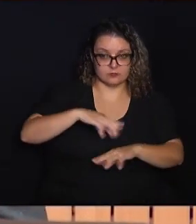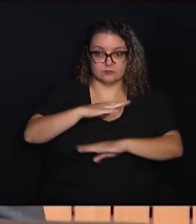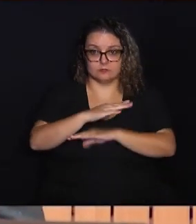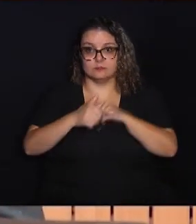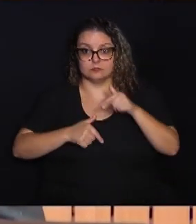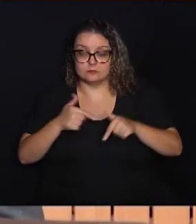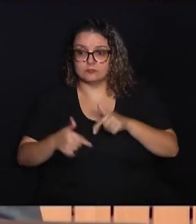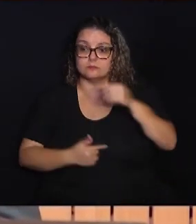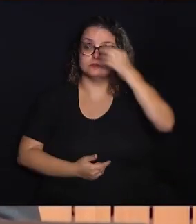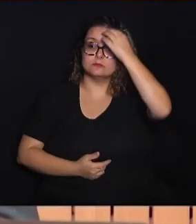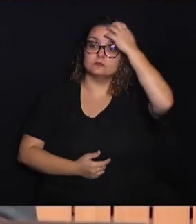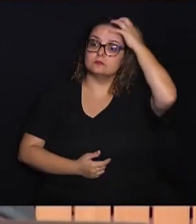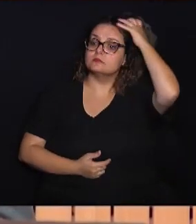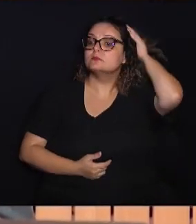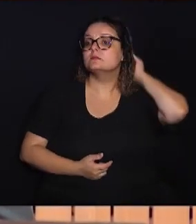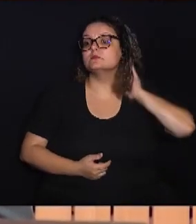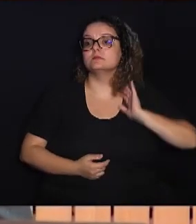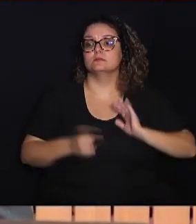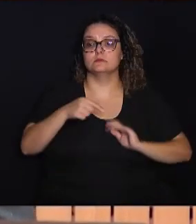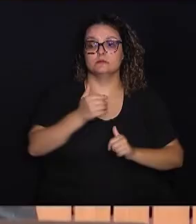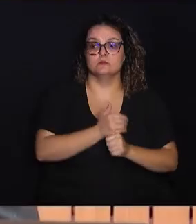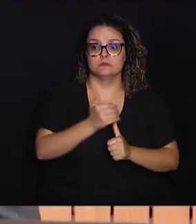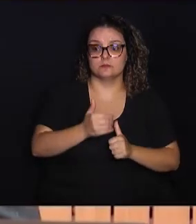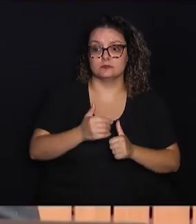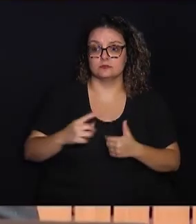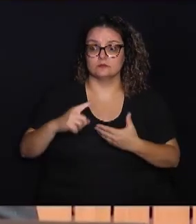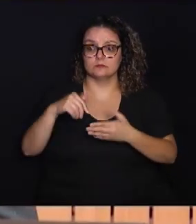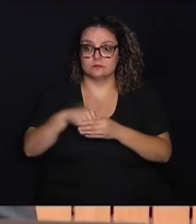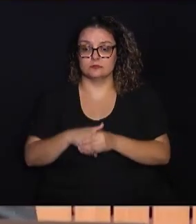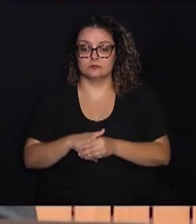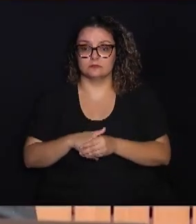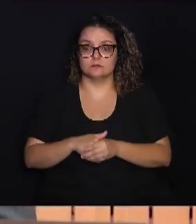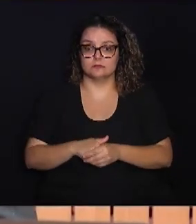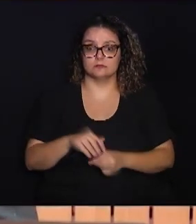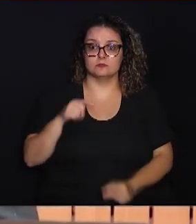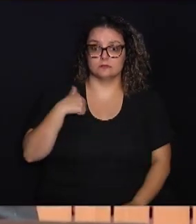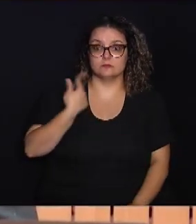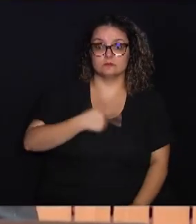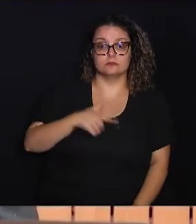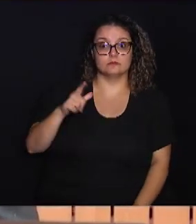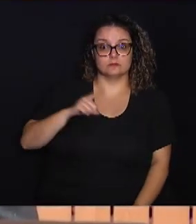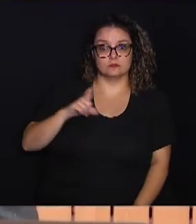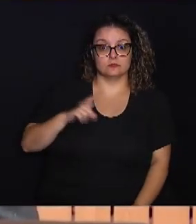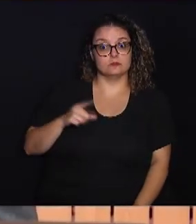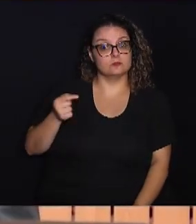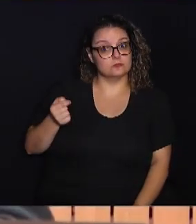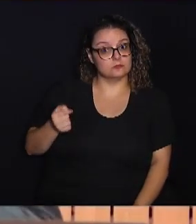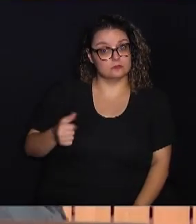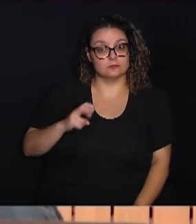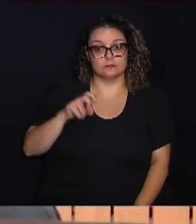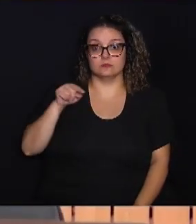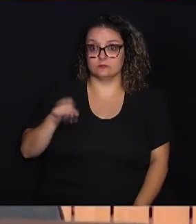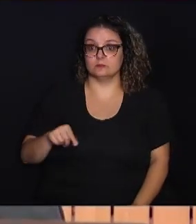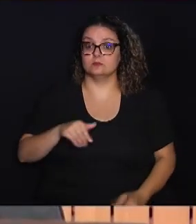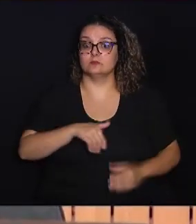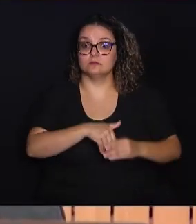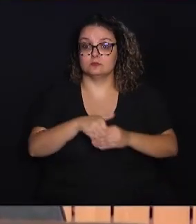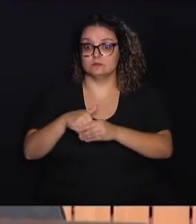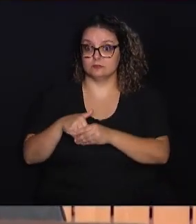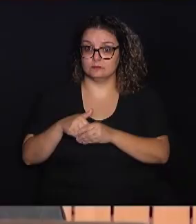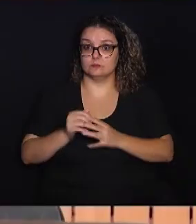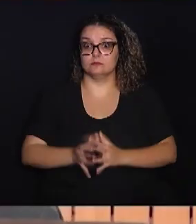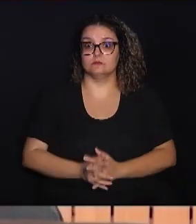e nesse pleito eleitoral nós tivemos quase 5000 votos